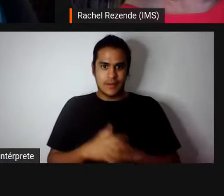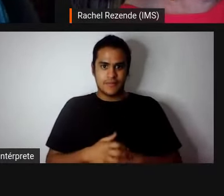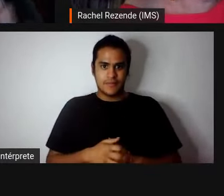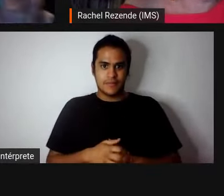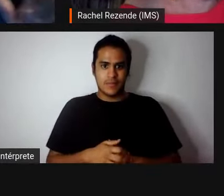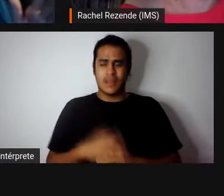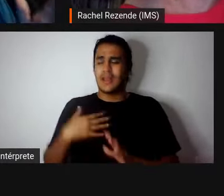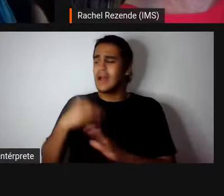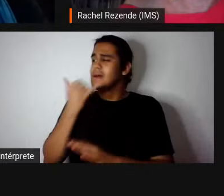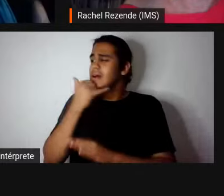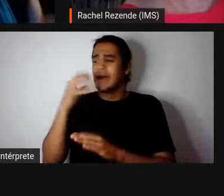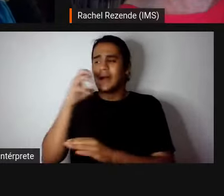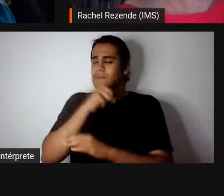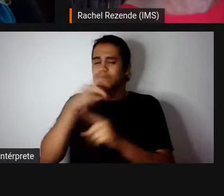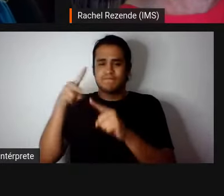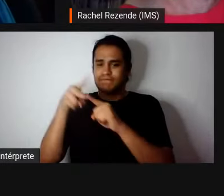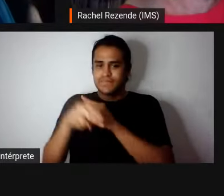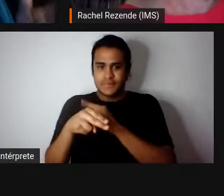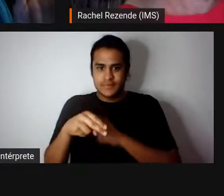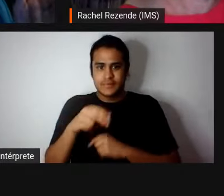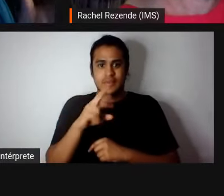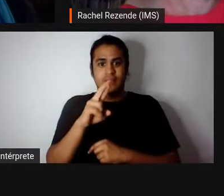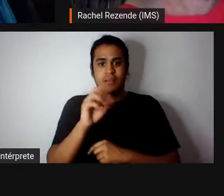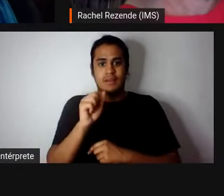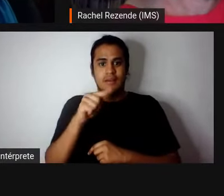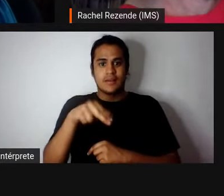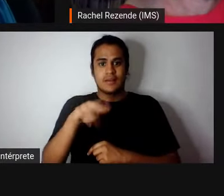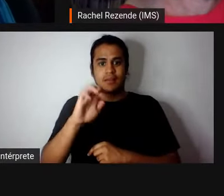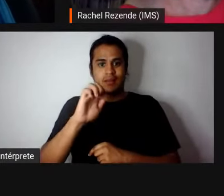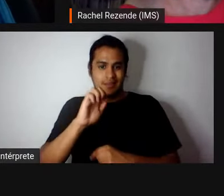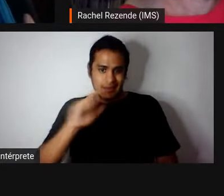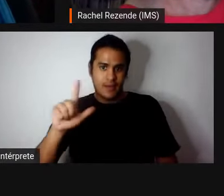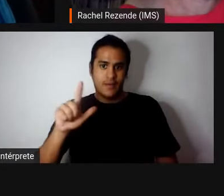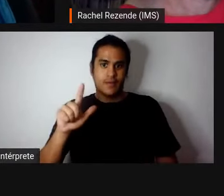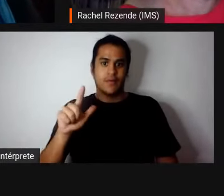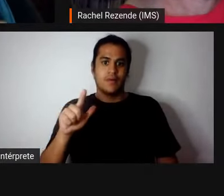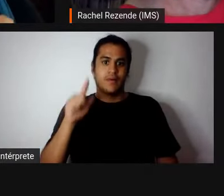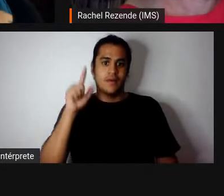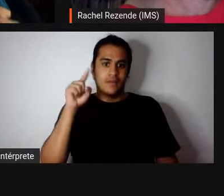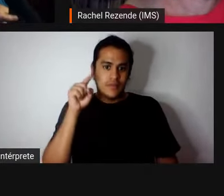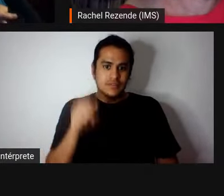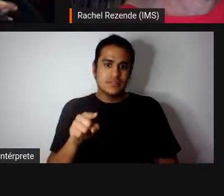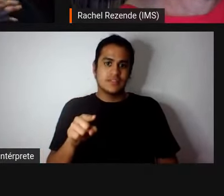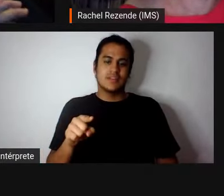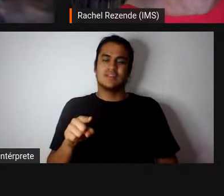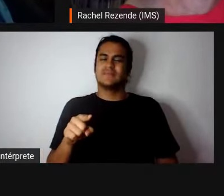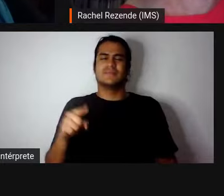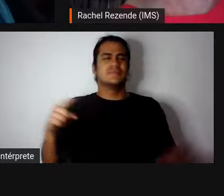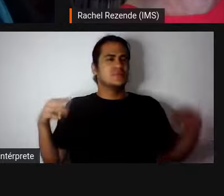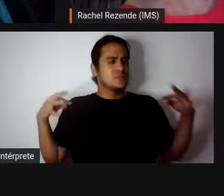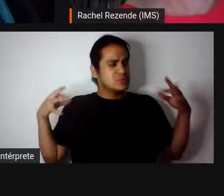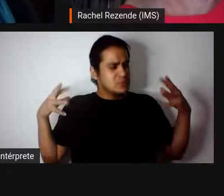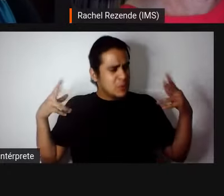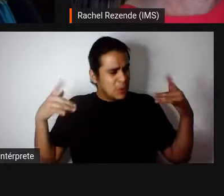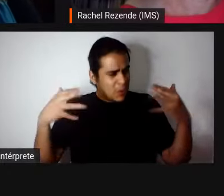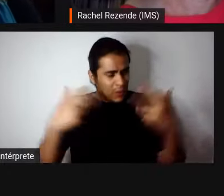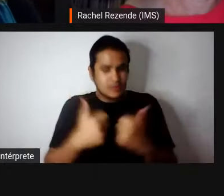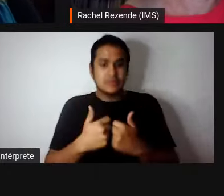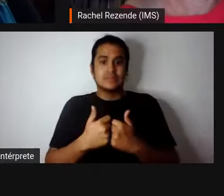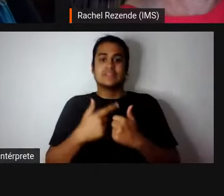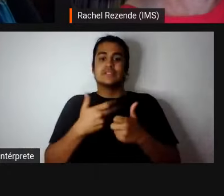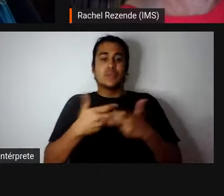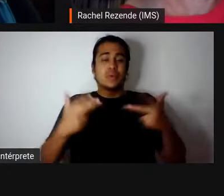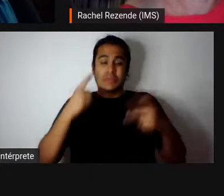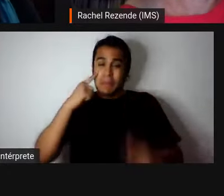interromper. Raquel, você, essas coisas imensas que eu